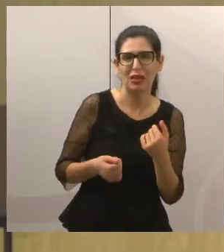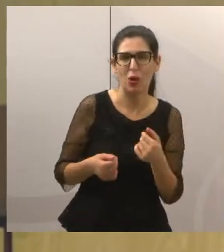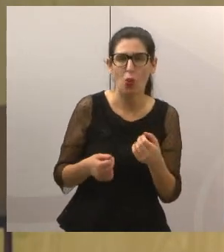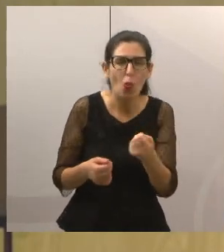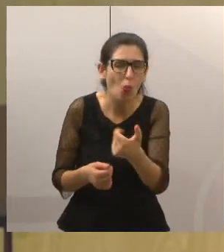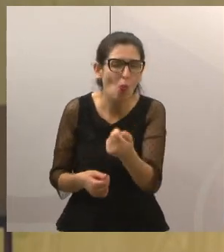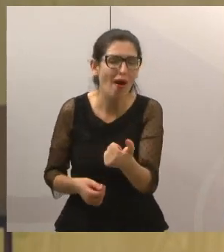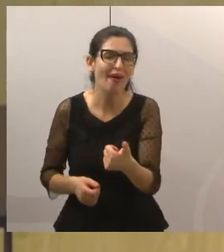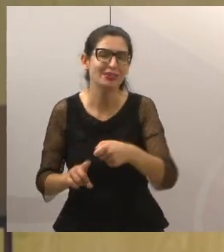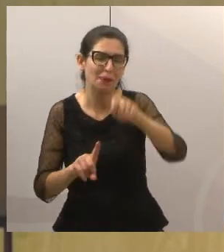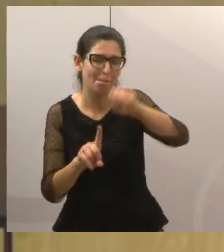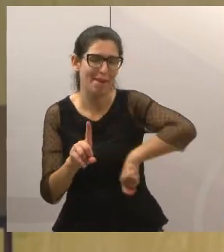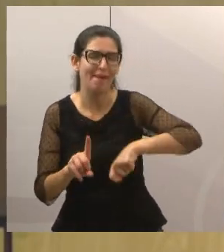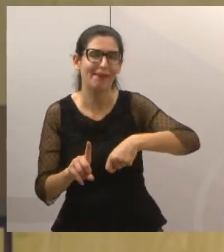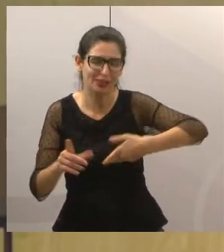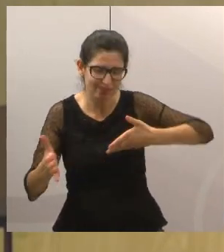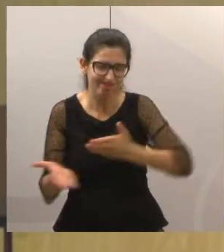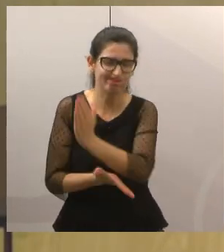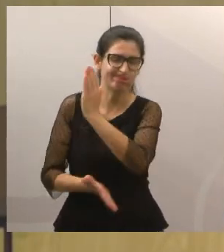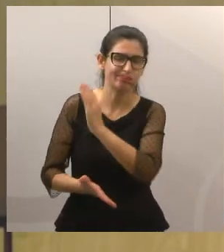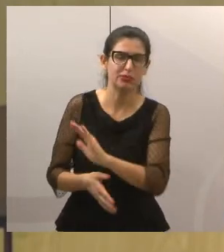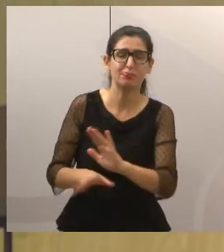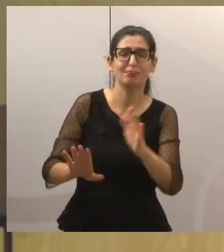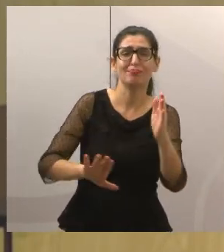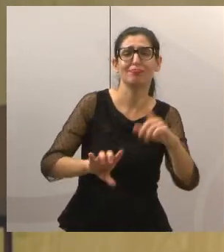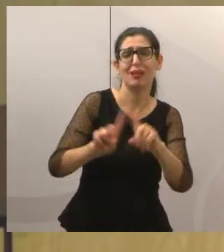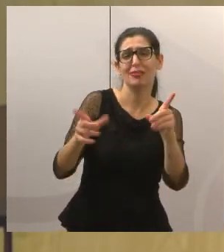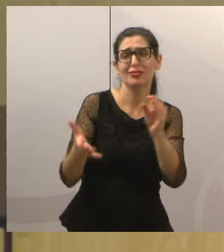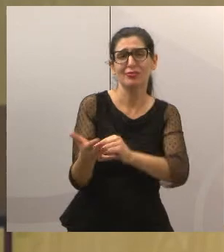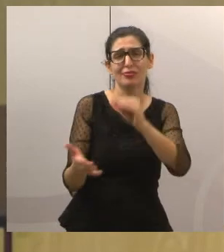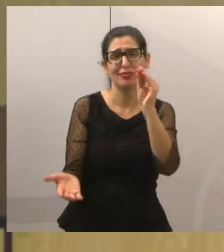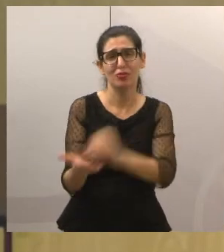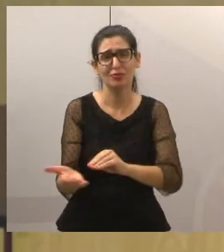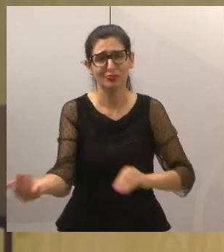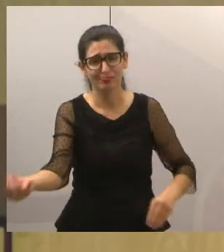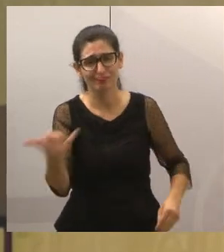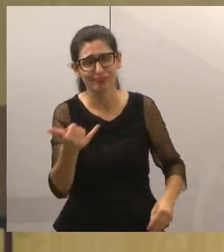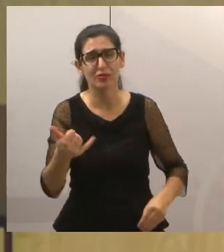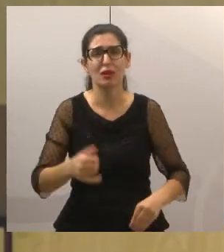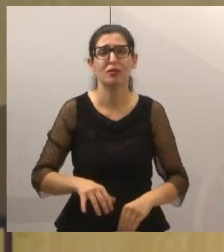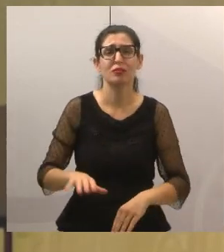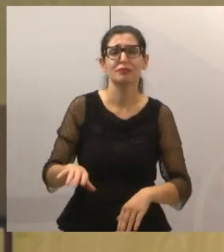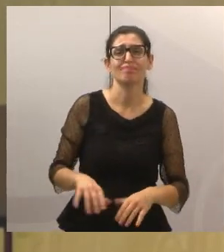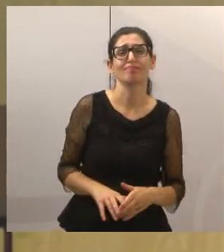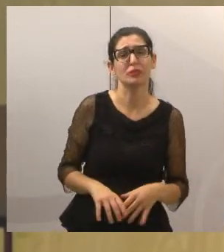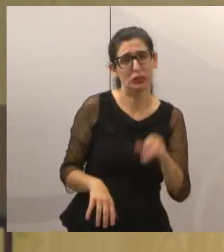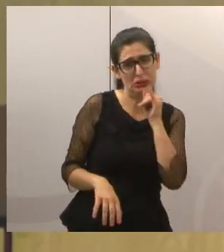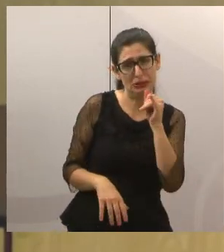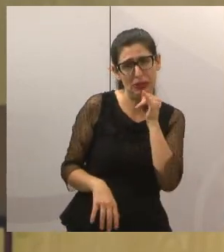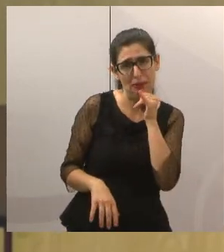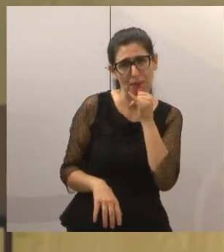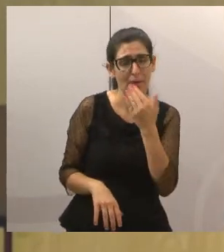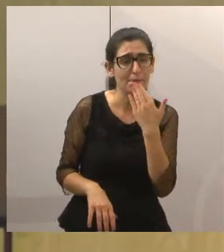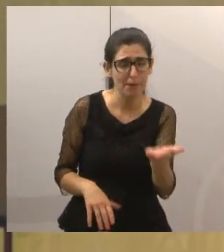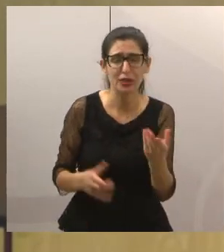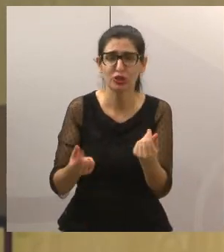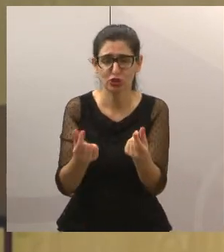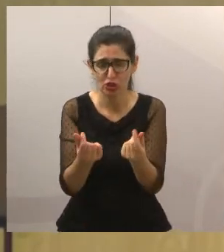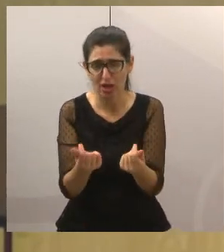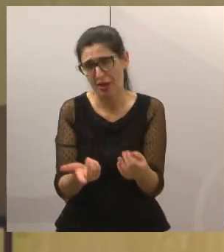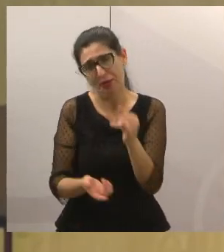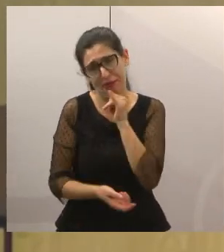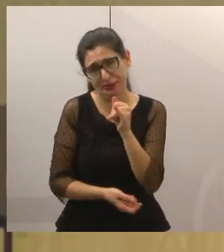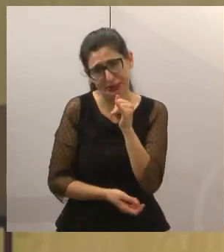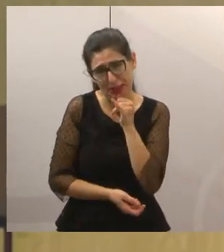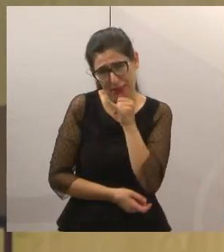essa informação. Então, acredito eu que algumas das nossas emendas podem ter acontecido. Eu,